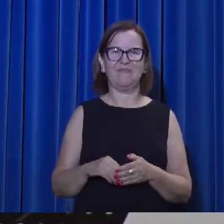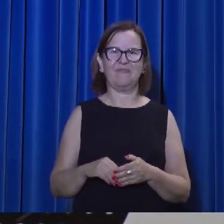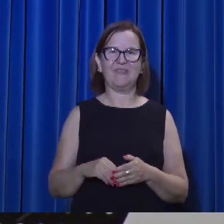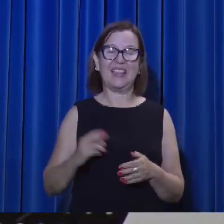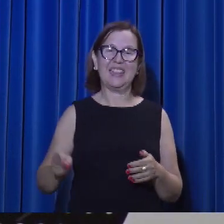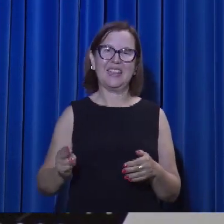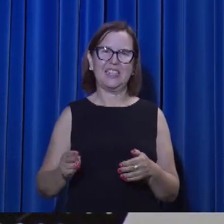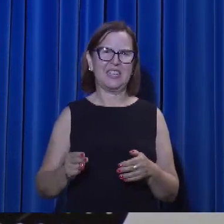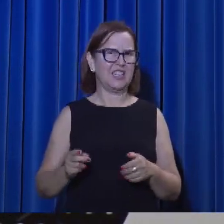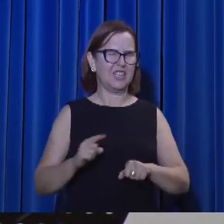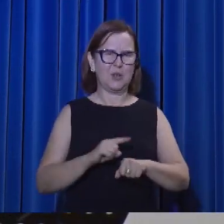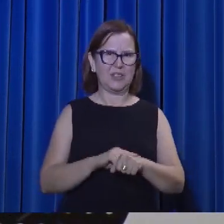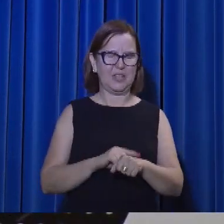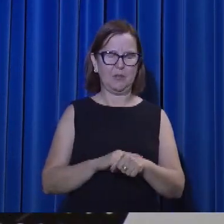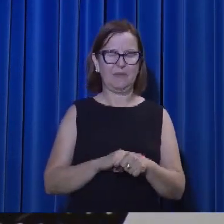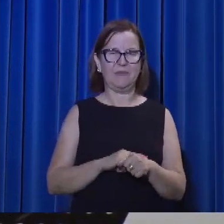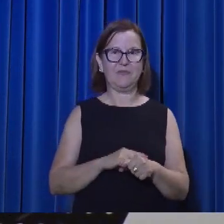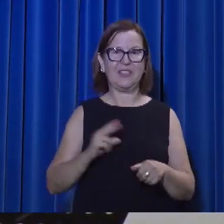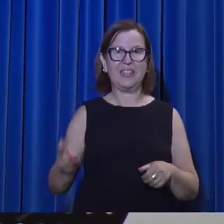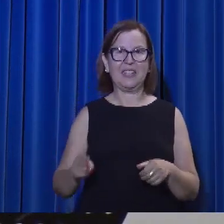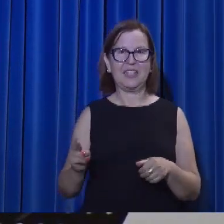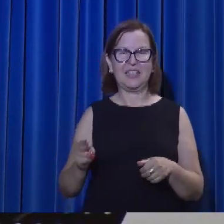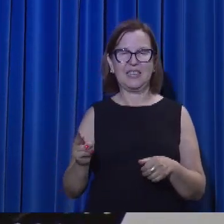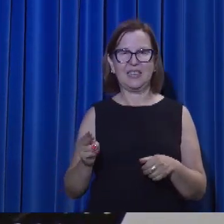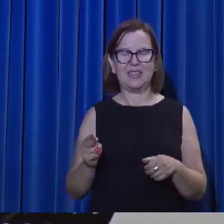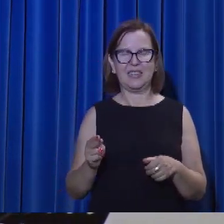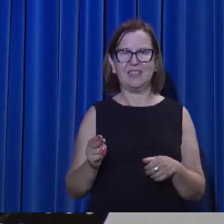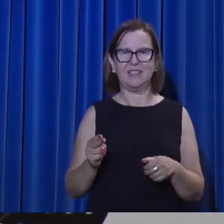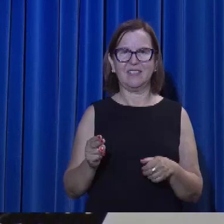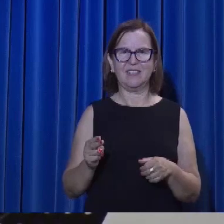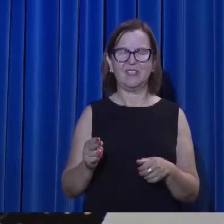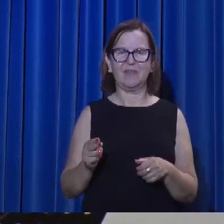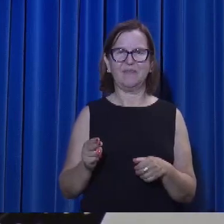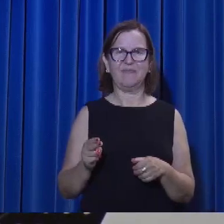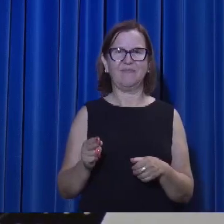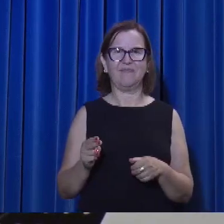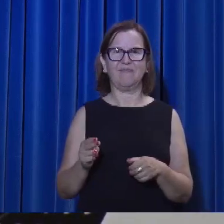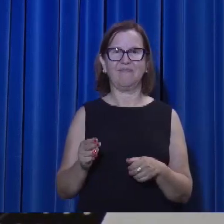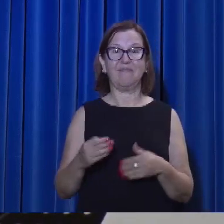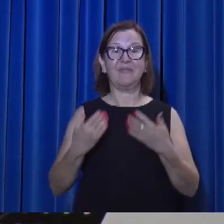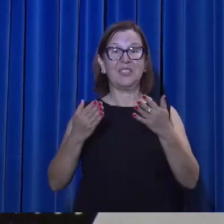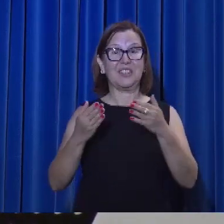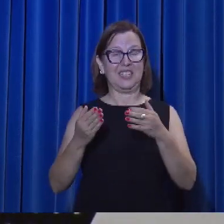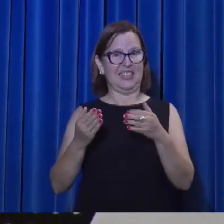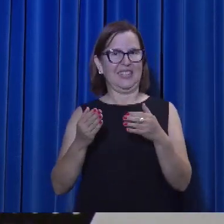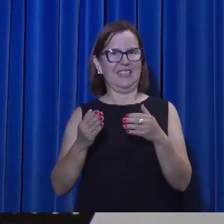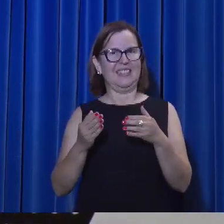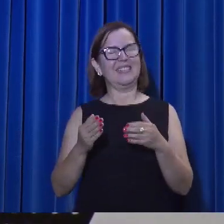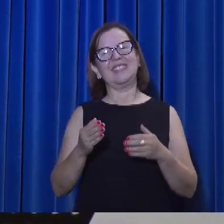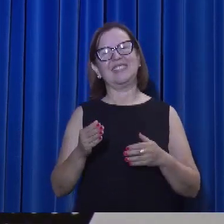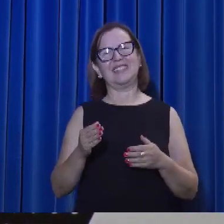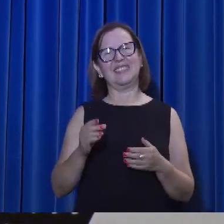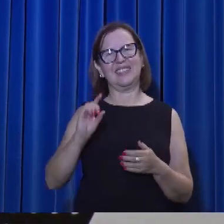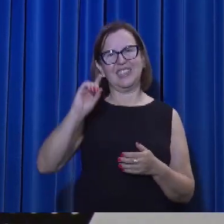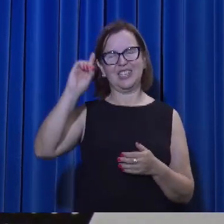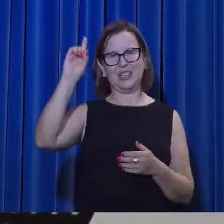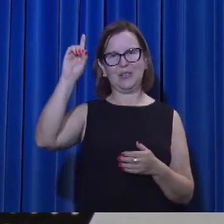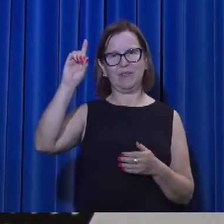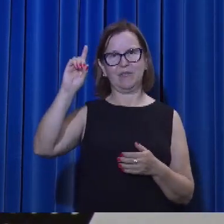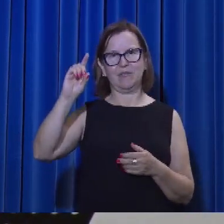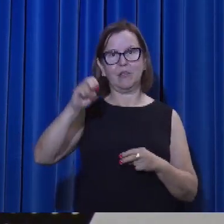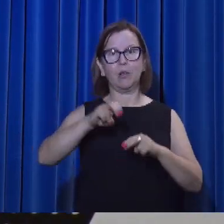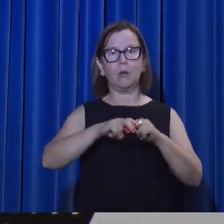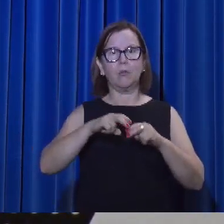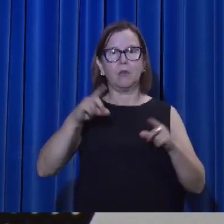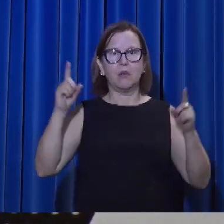tempo. A eternidade é um atributo do Verbo divino. E por isso tão difícil